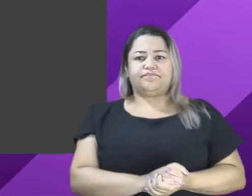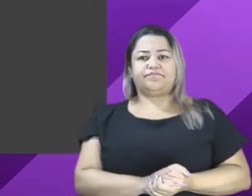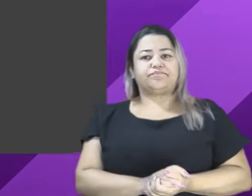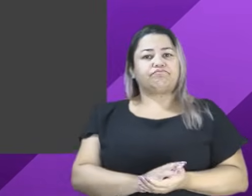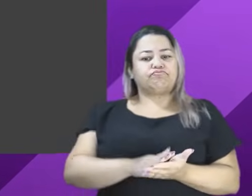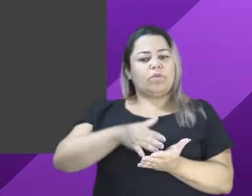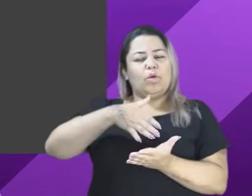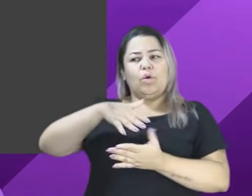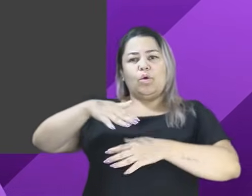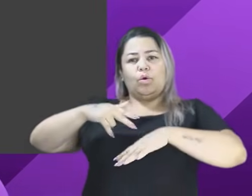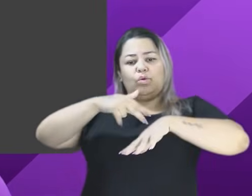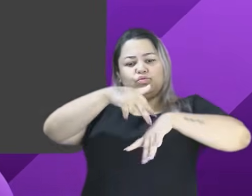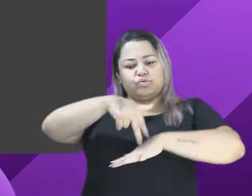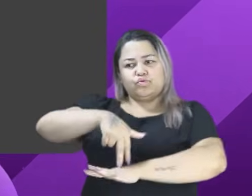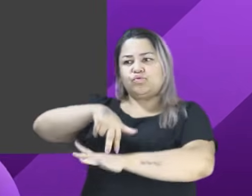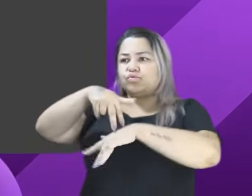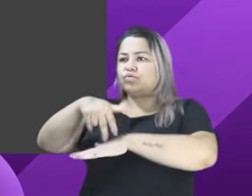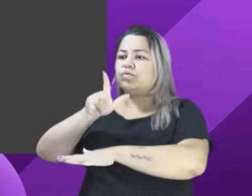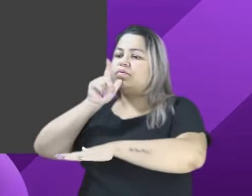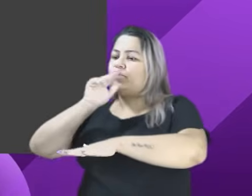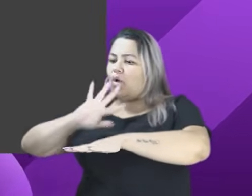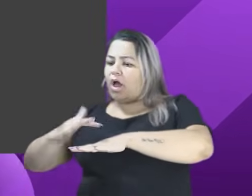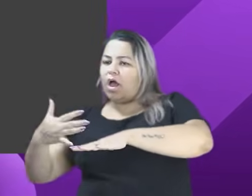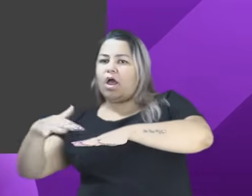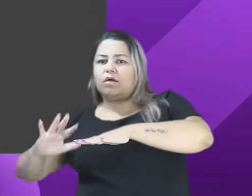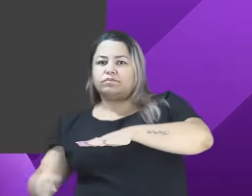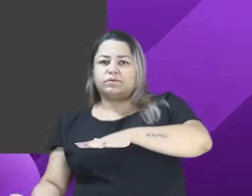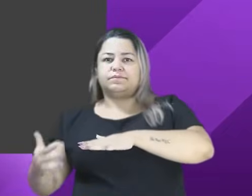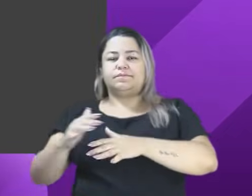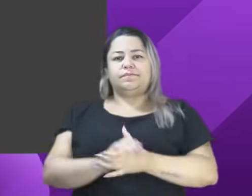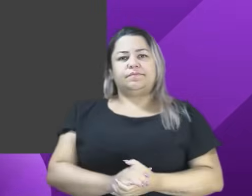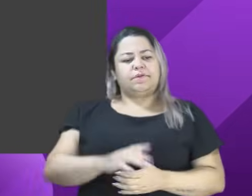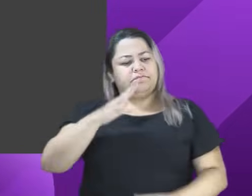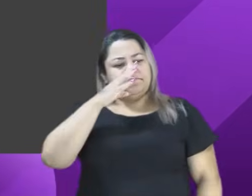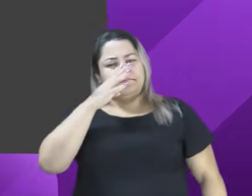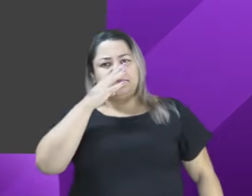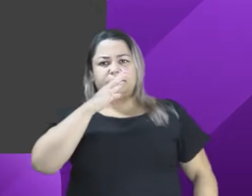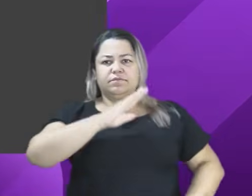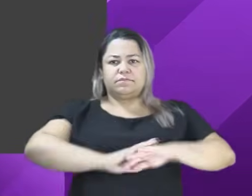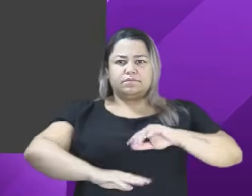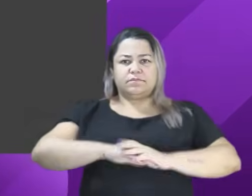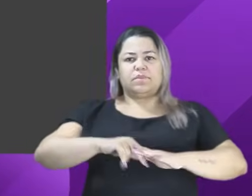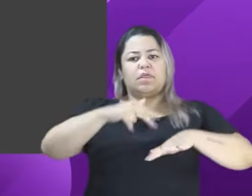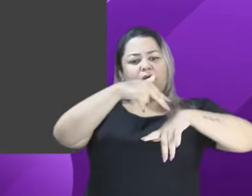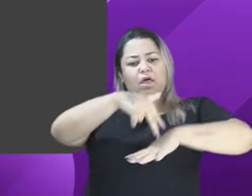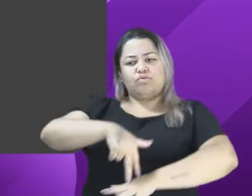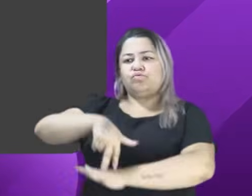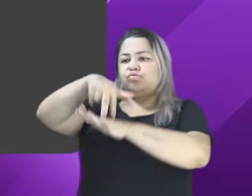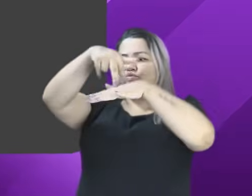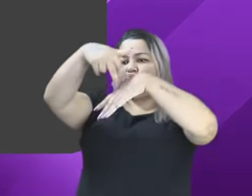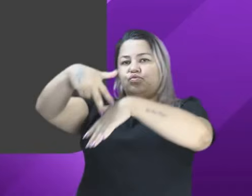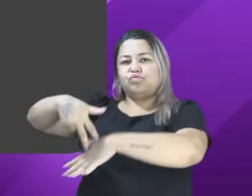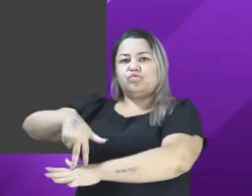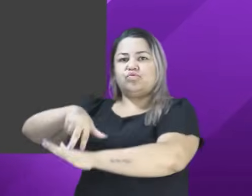em ondas, e os viajantes iam registrando, né, a impressionante habilidade, né, de deslizar nessas